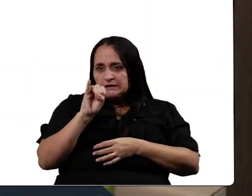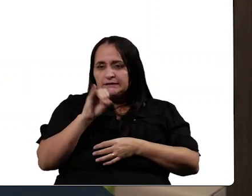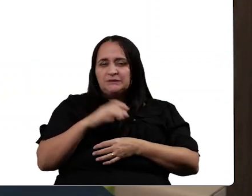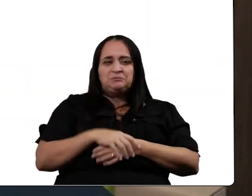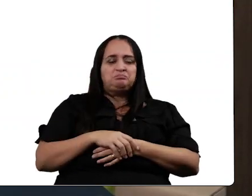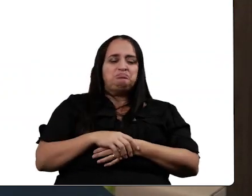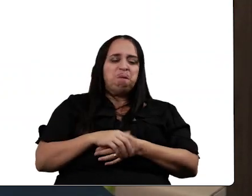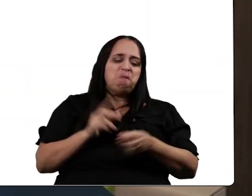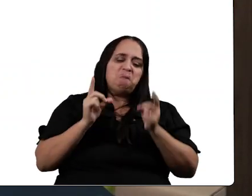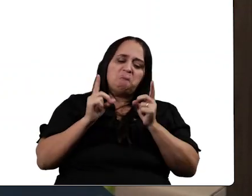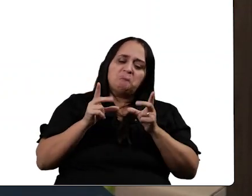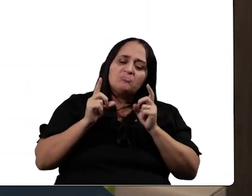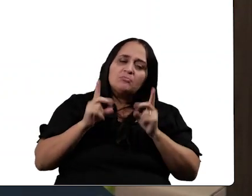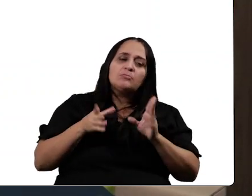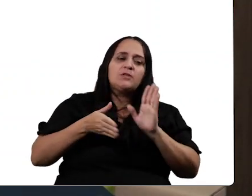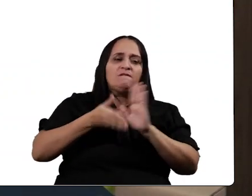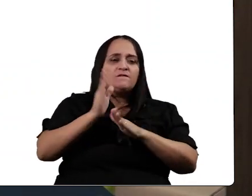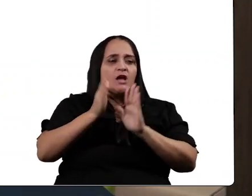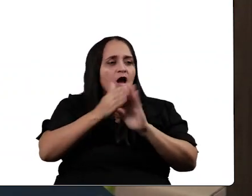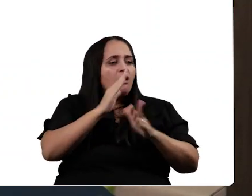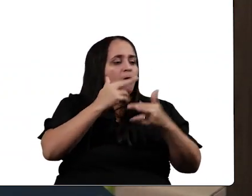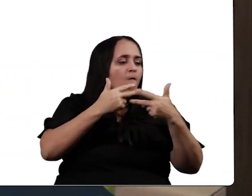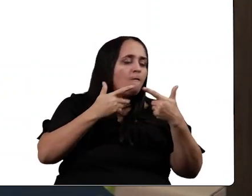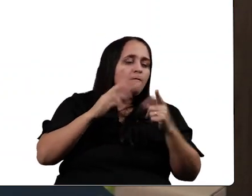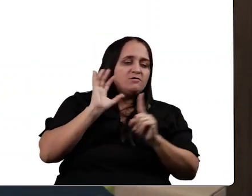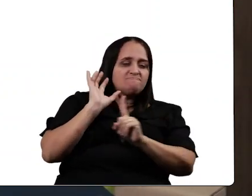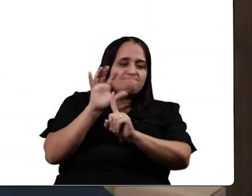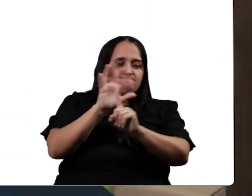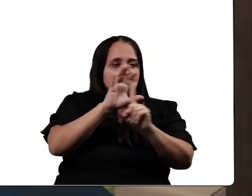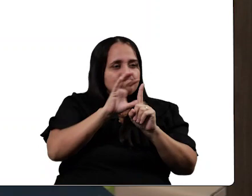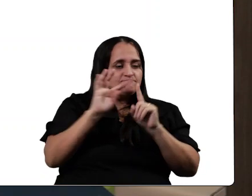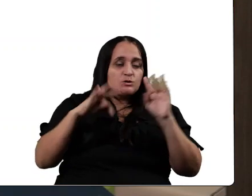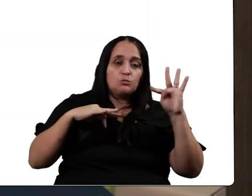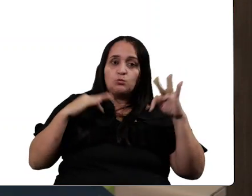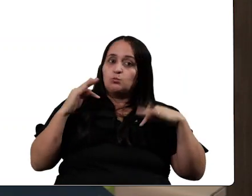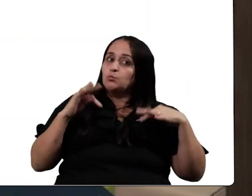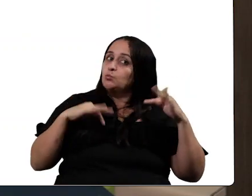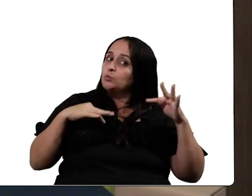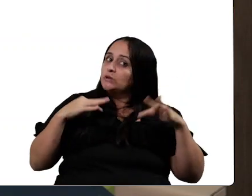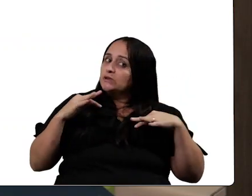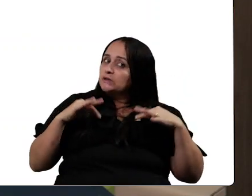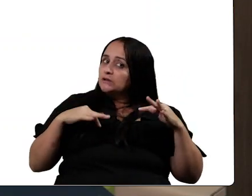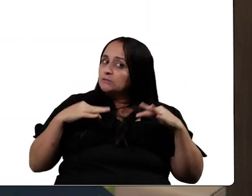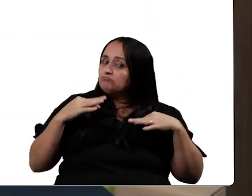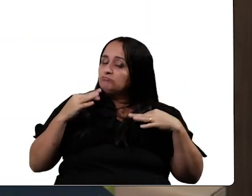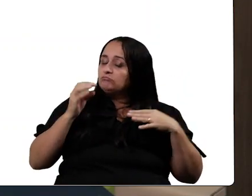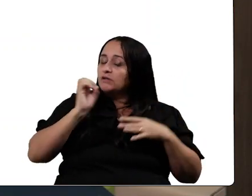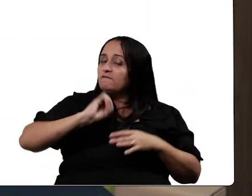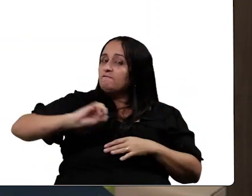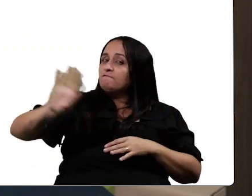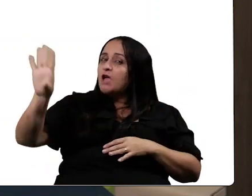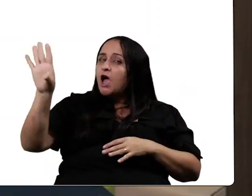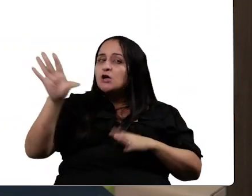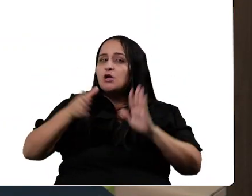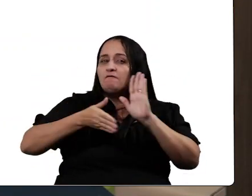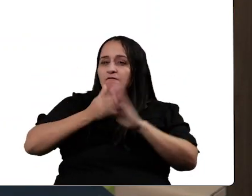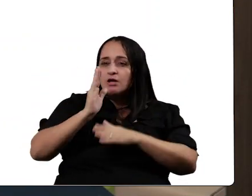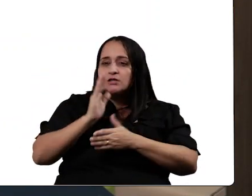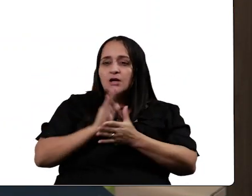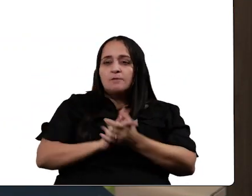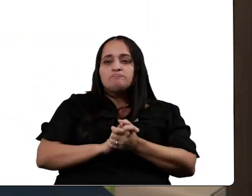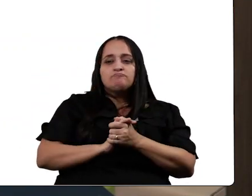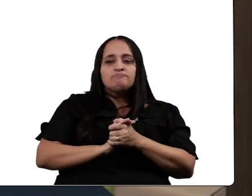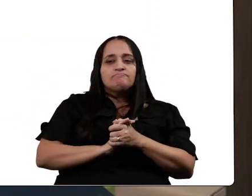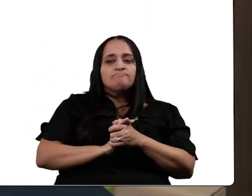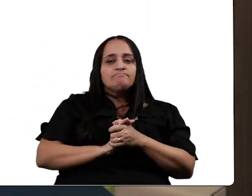para vender viagens, é porque ela quer incentivar o turismo, ou seja, ela quer que as pessoas viajem. Então, a